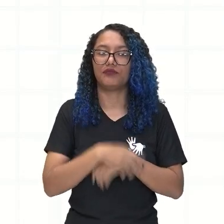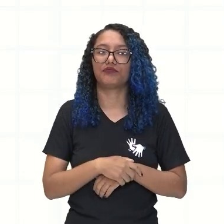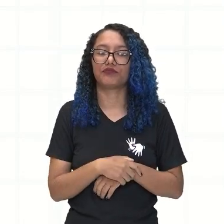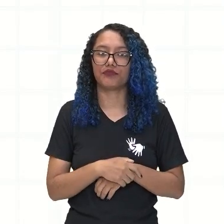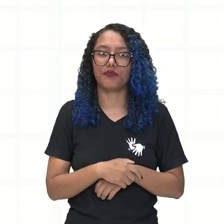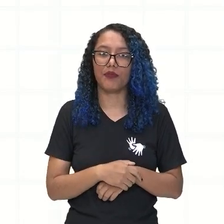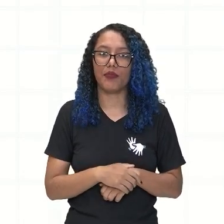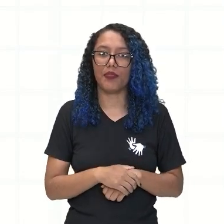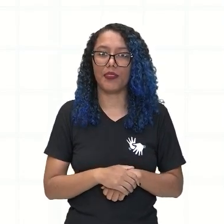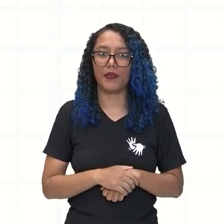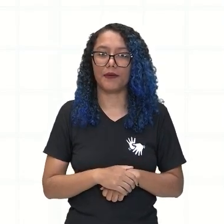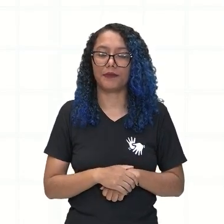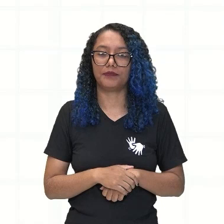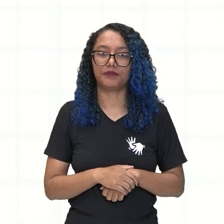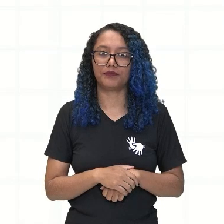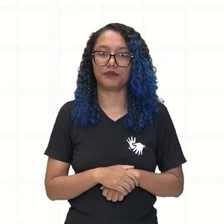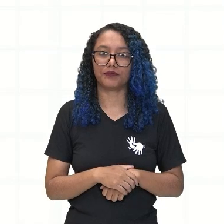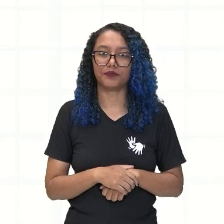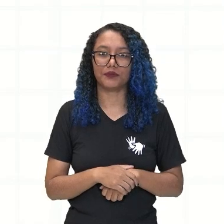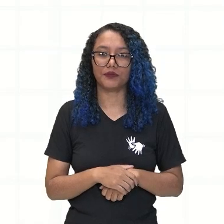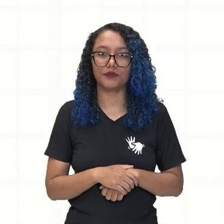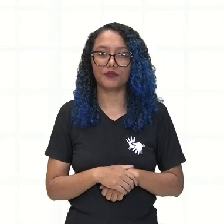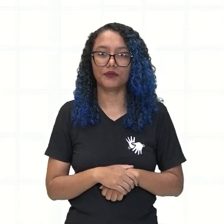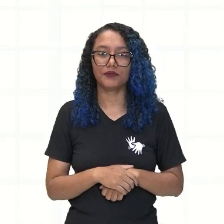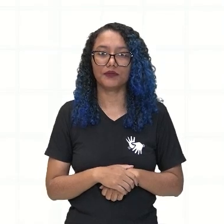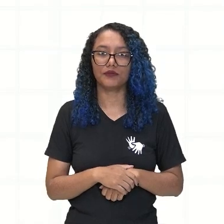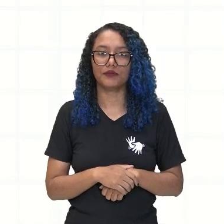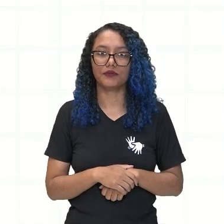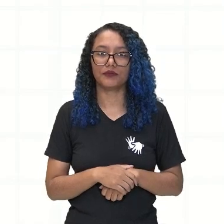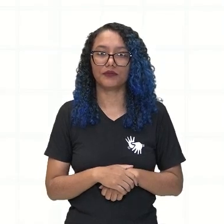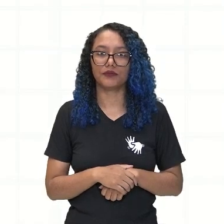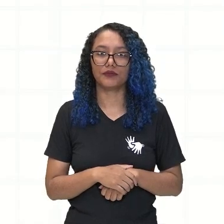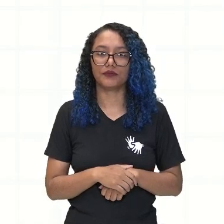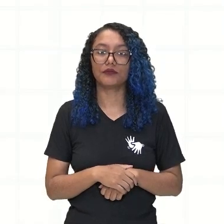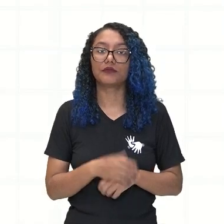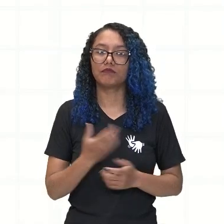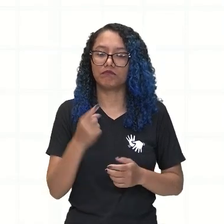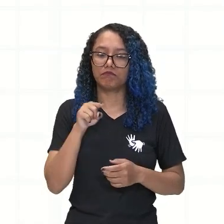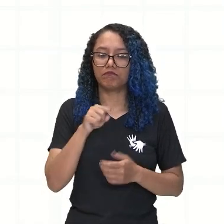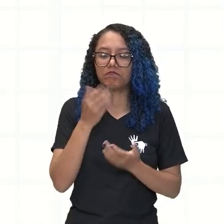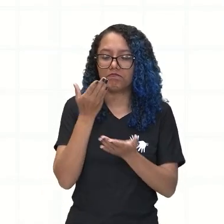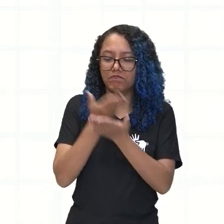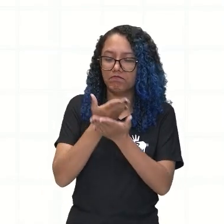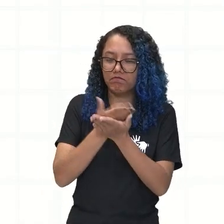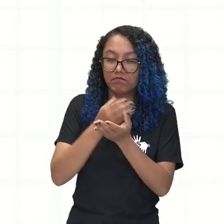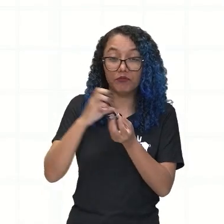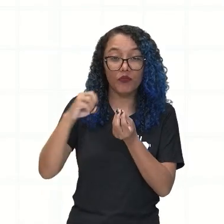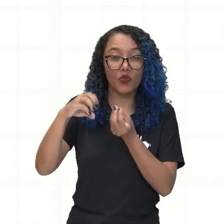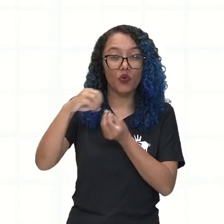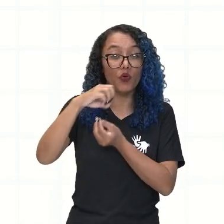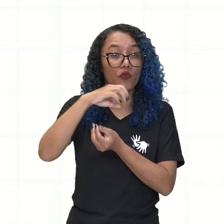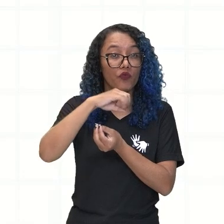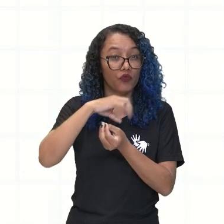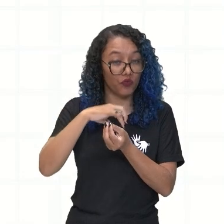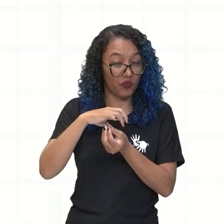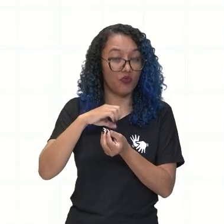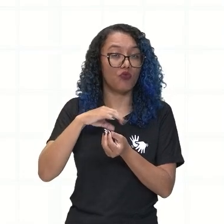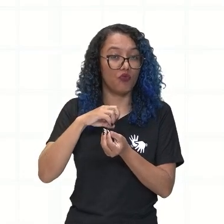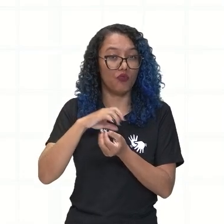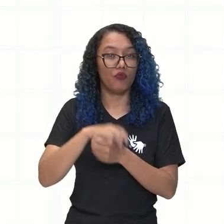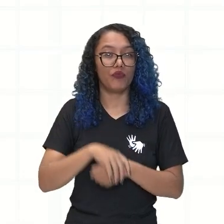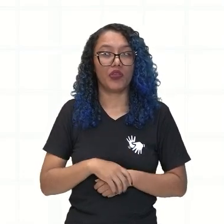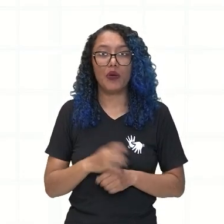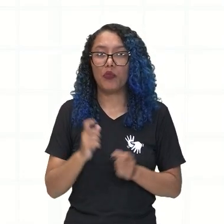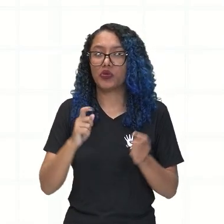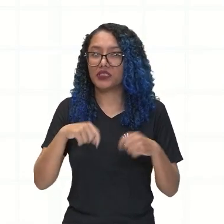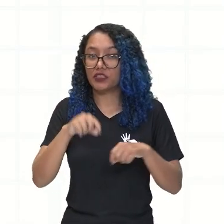1823 até 1913, e que ele estudou esse fungo que transforma as formigas em zumbi.